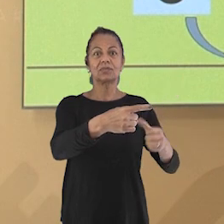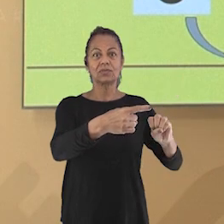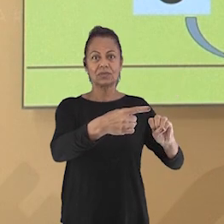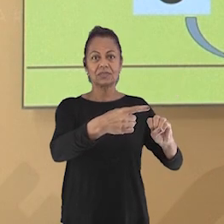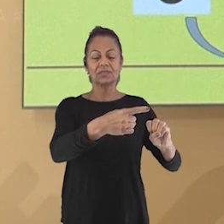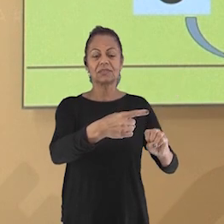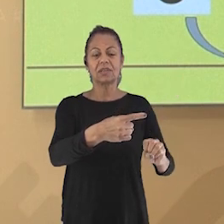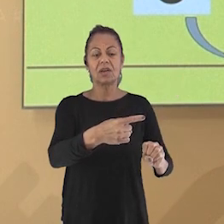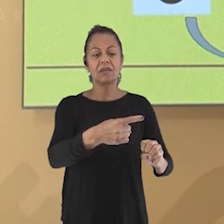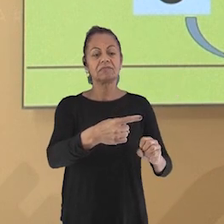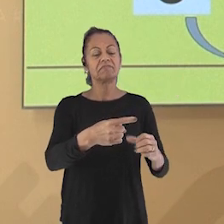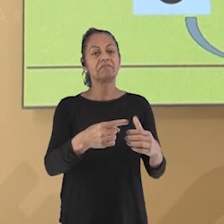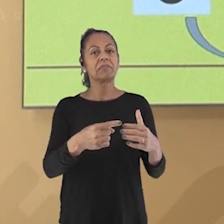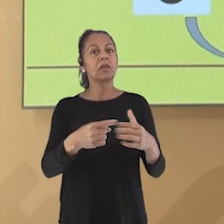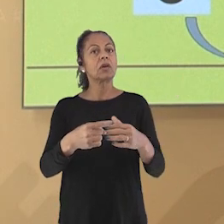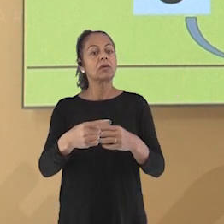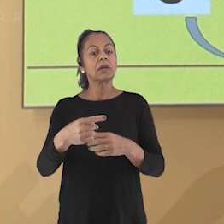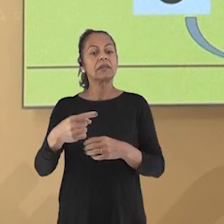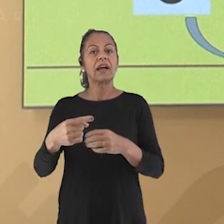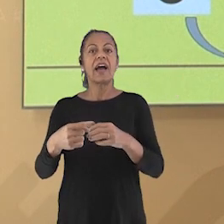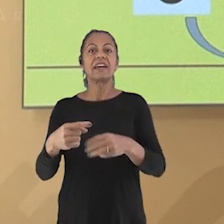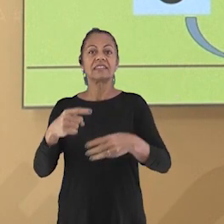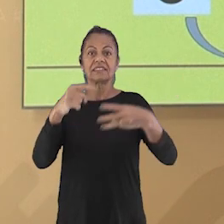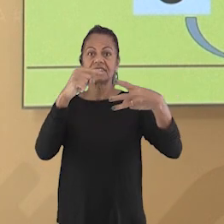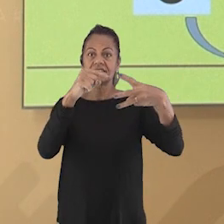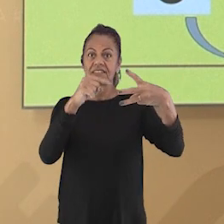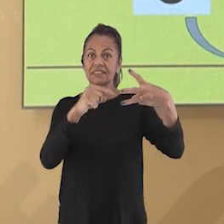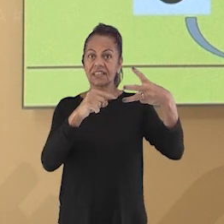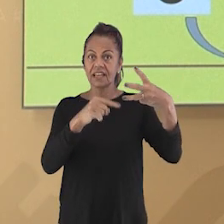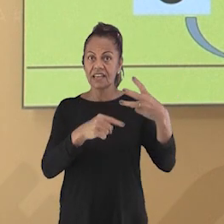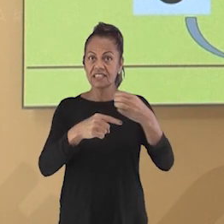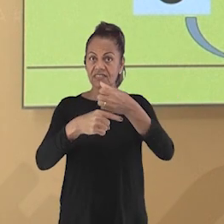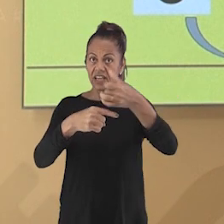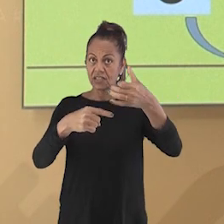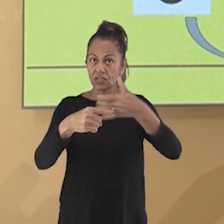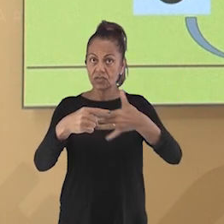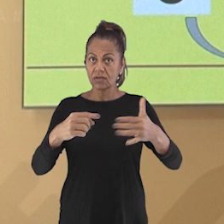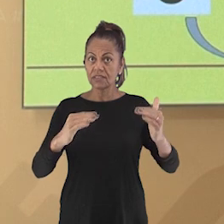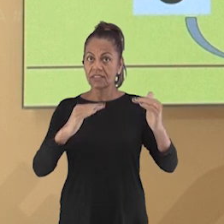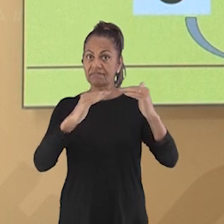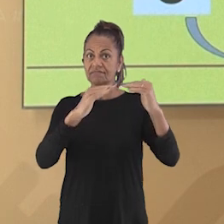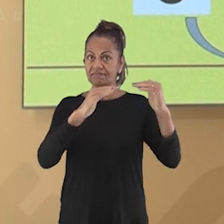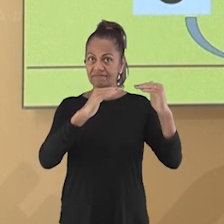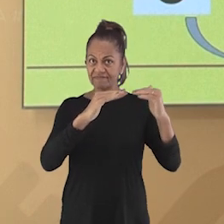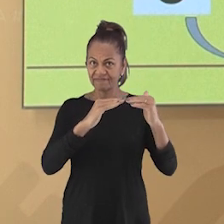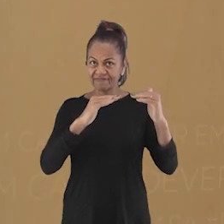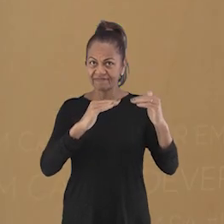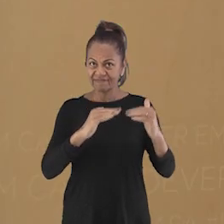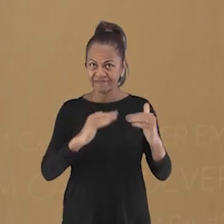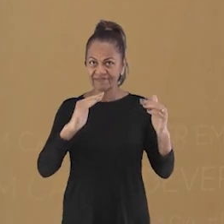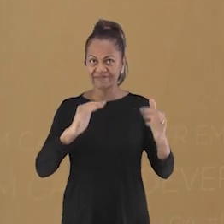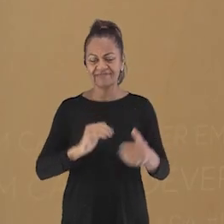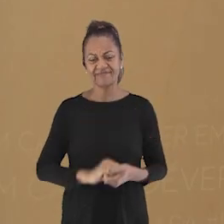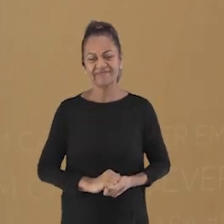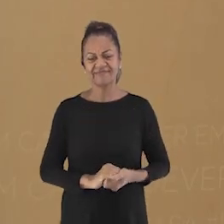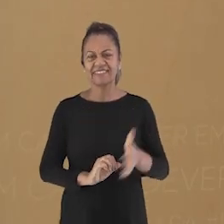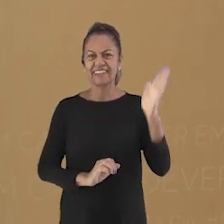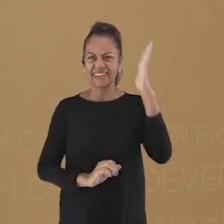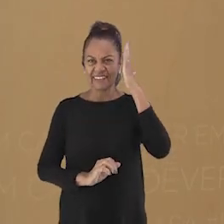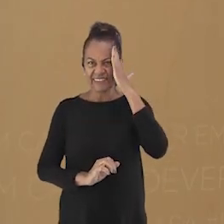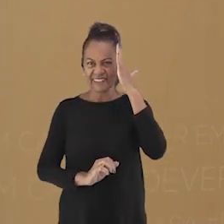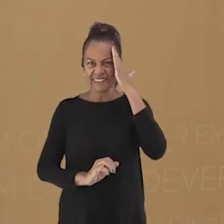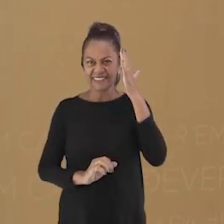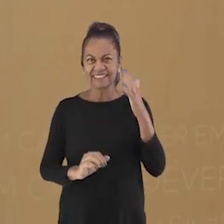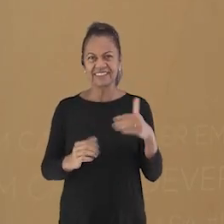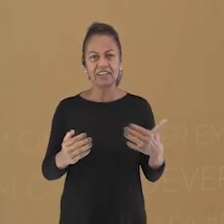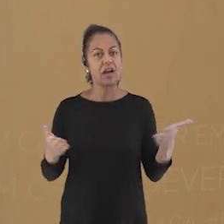Ou seja, todas essas três frações são equivalentes. Conseguiu entender? Agora é a